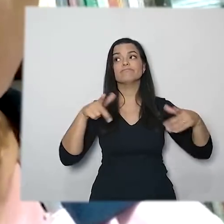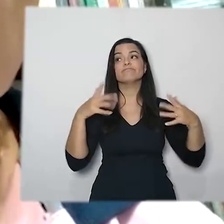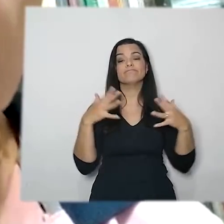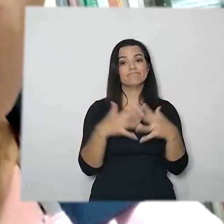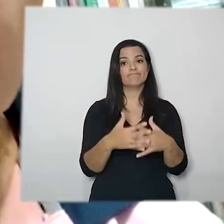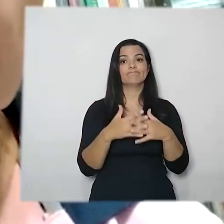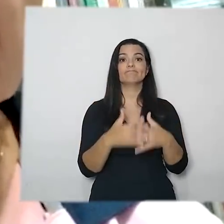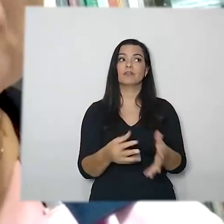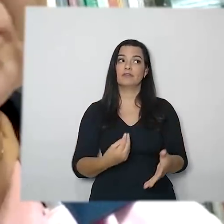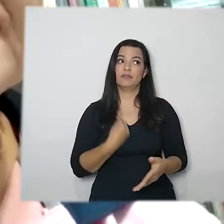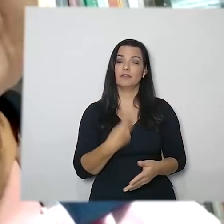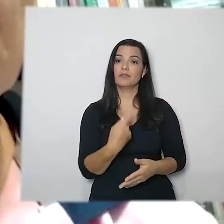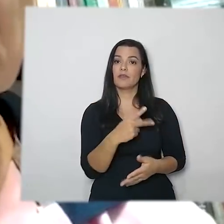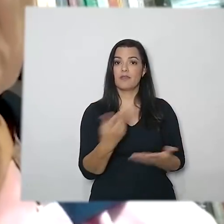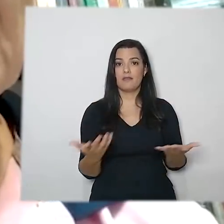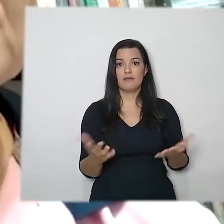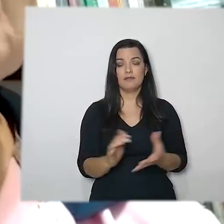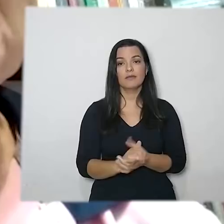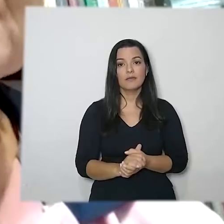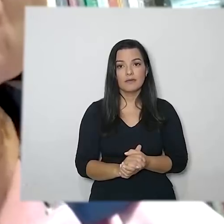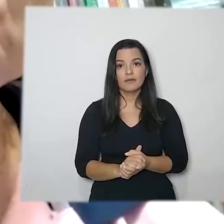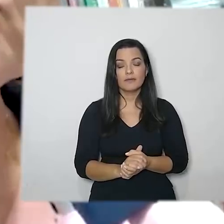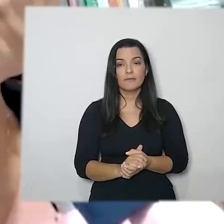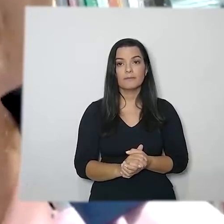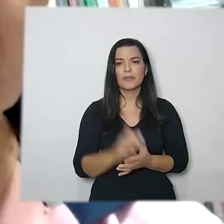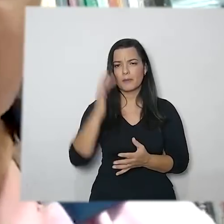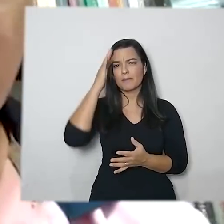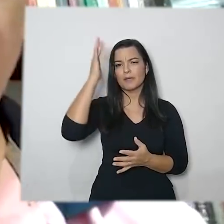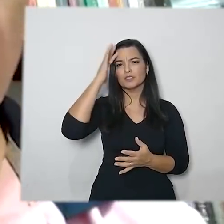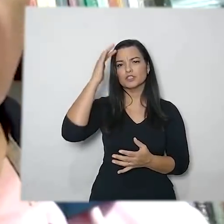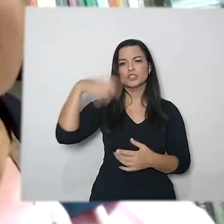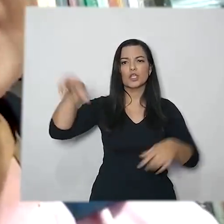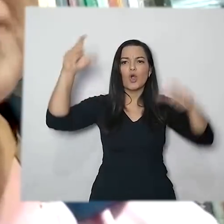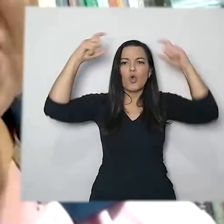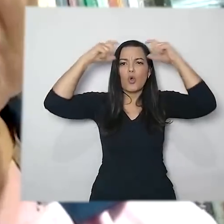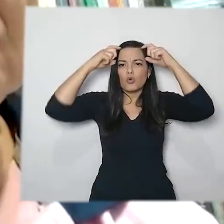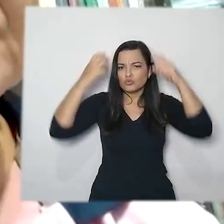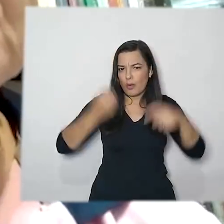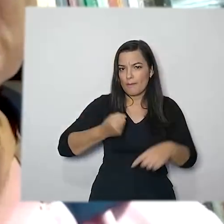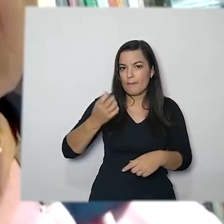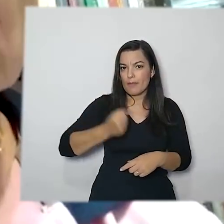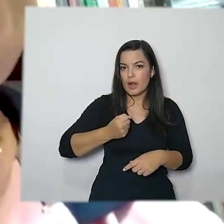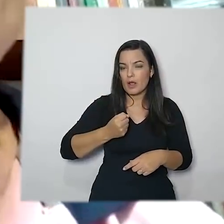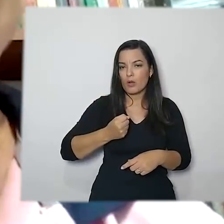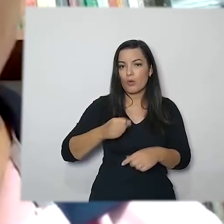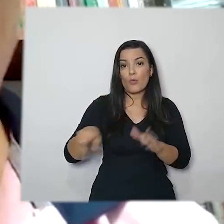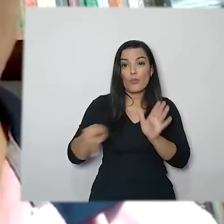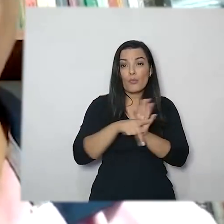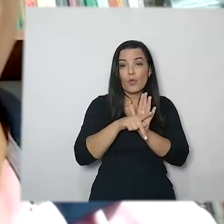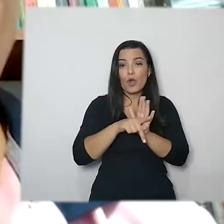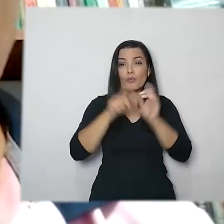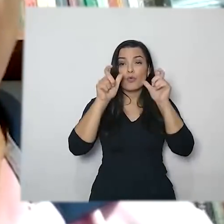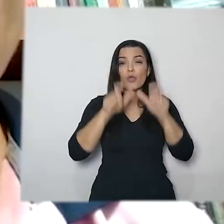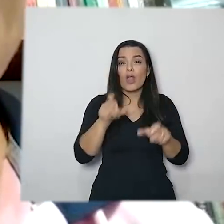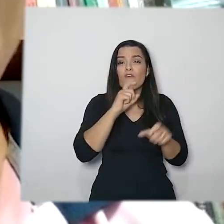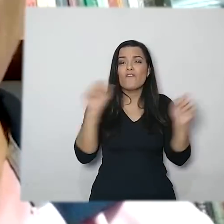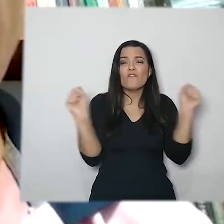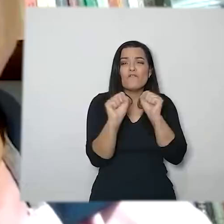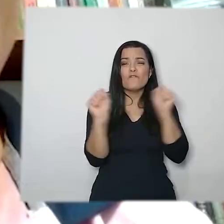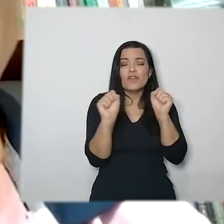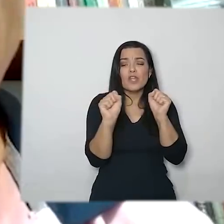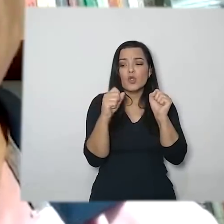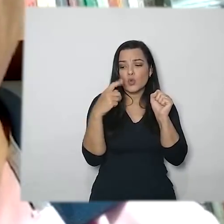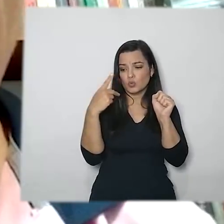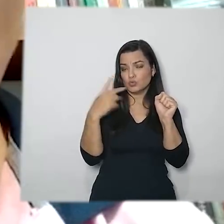ser legal para ele. Então, por exemplo, a gente pensa num urso polar. Já imaginou você tirar um urso polar lá de um